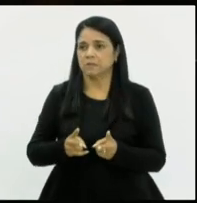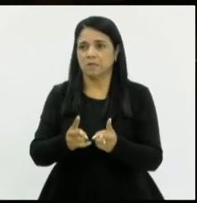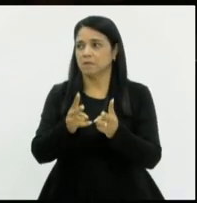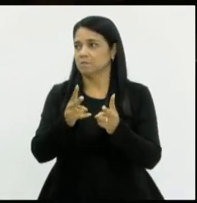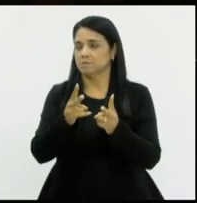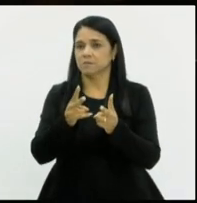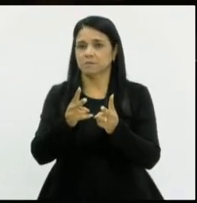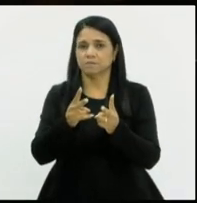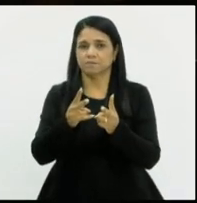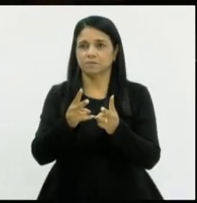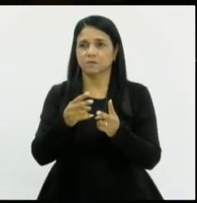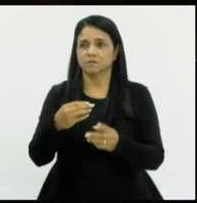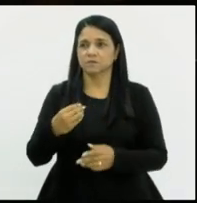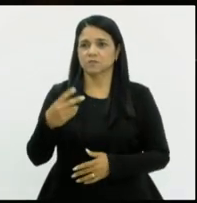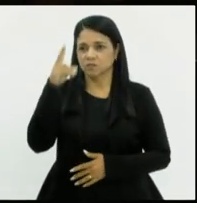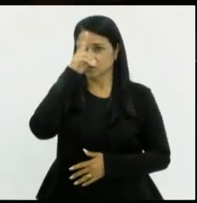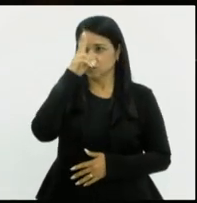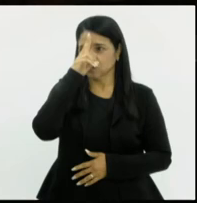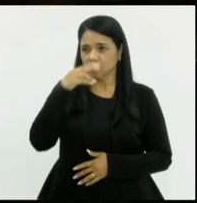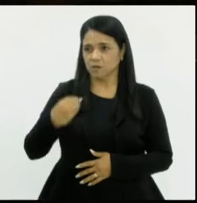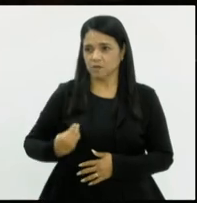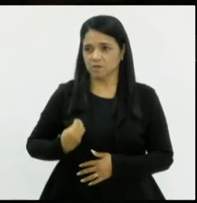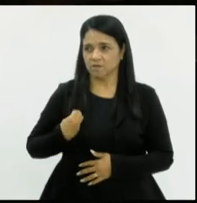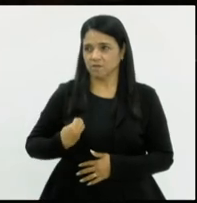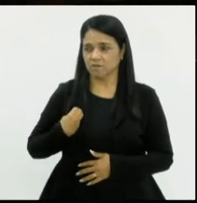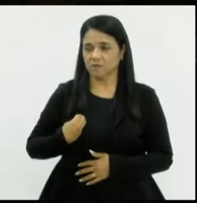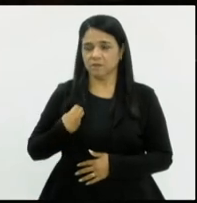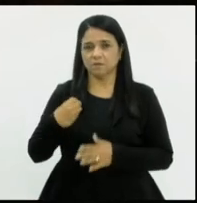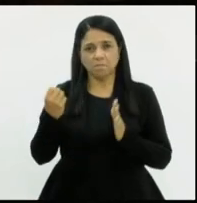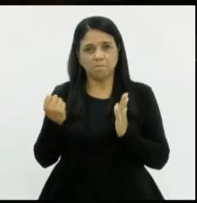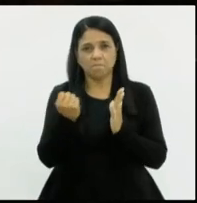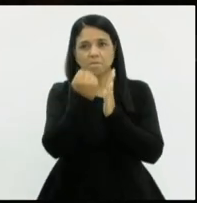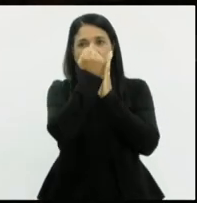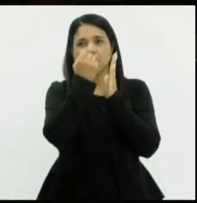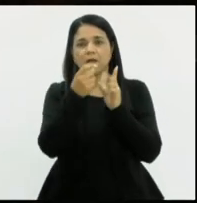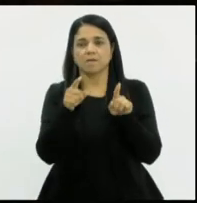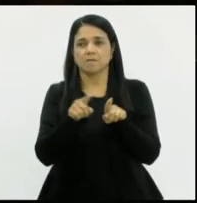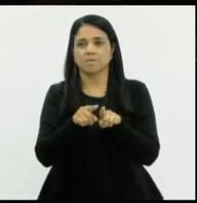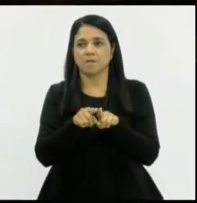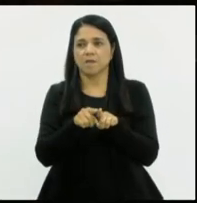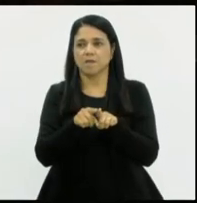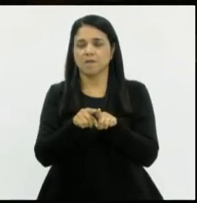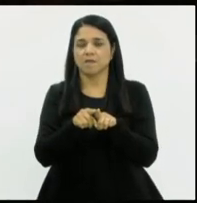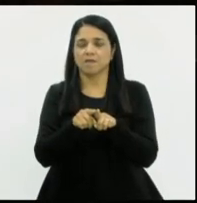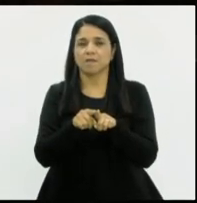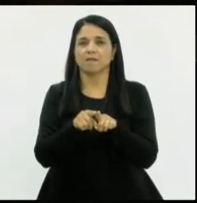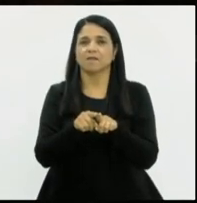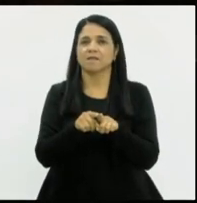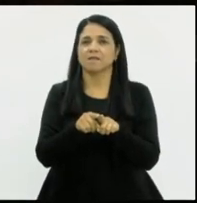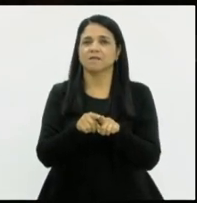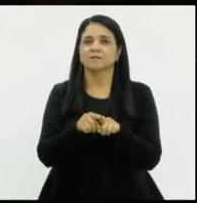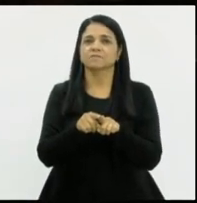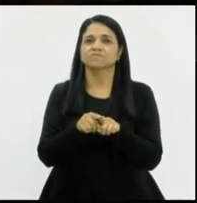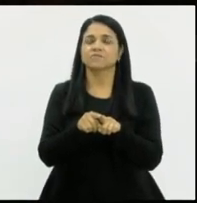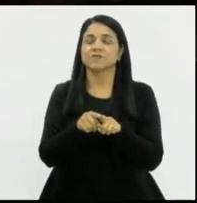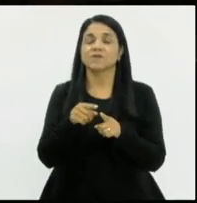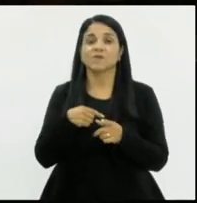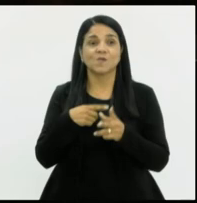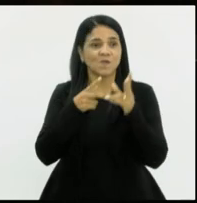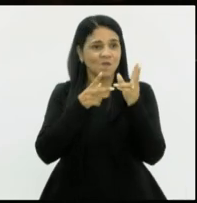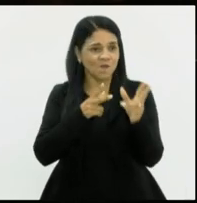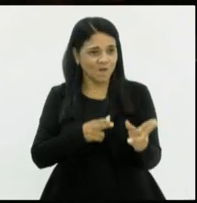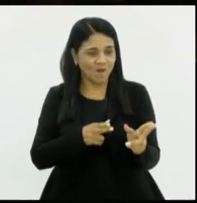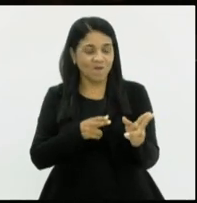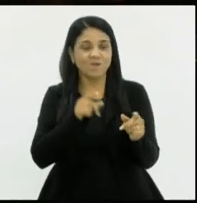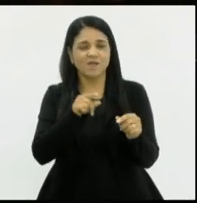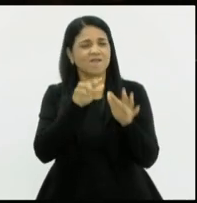Vocês têm uma história de vida muito, muito impactante e algo que a gente tem em comum quando se fala